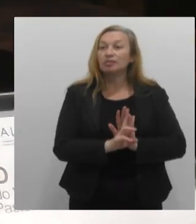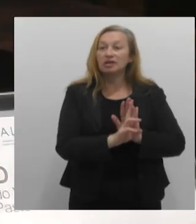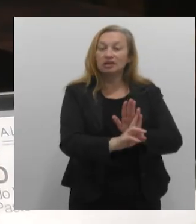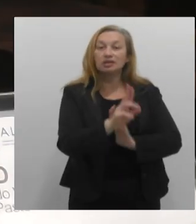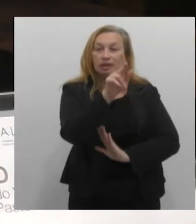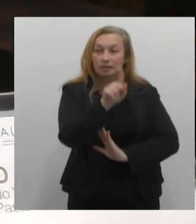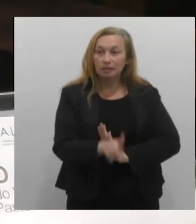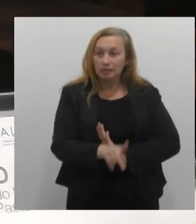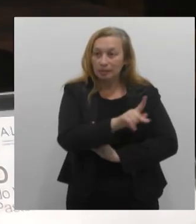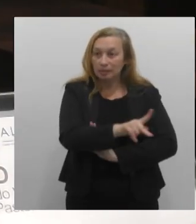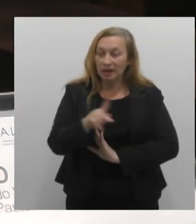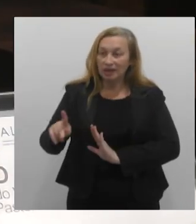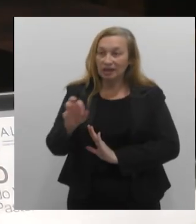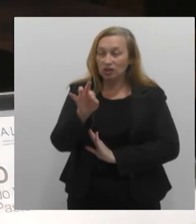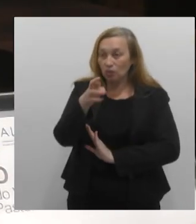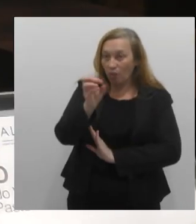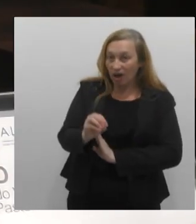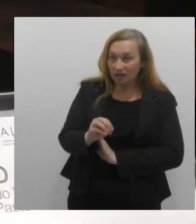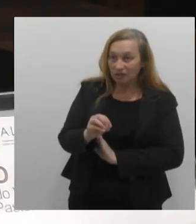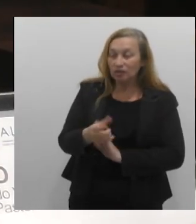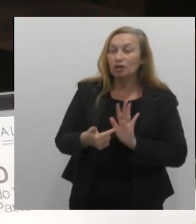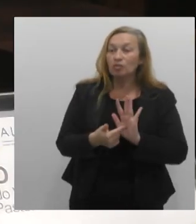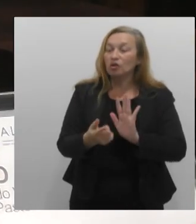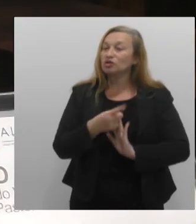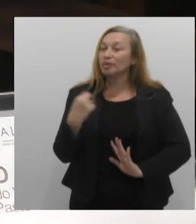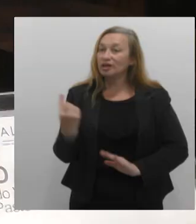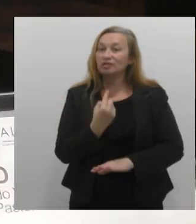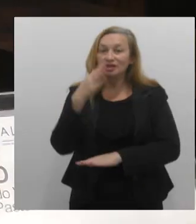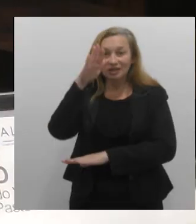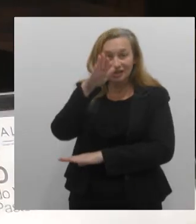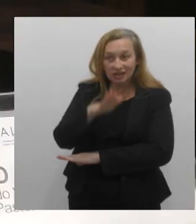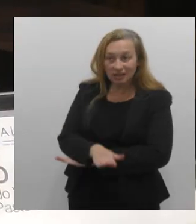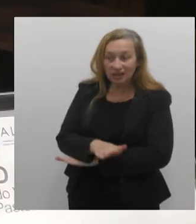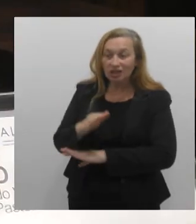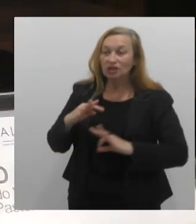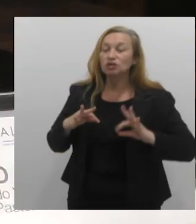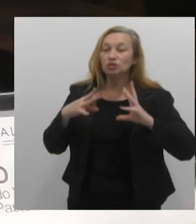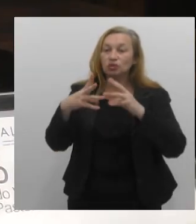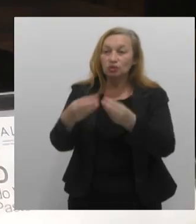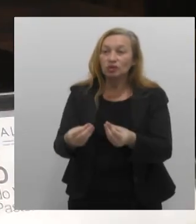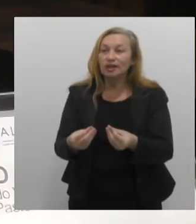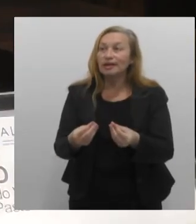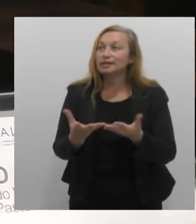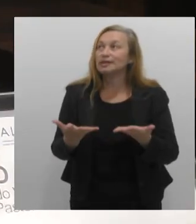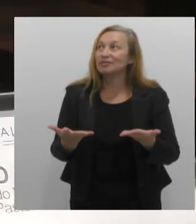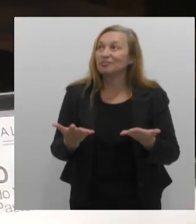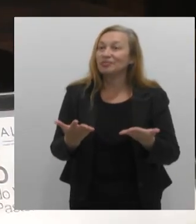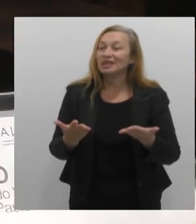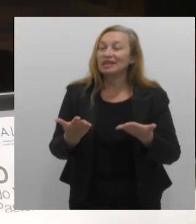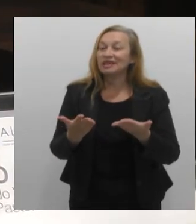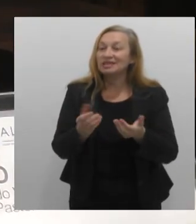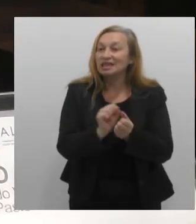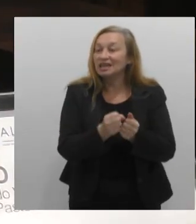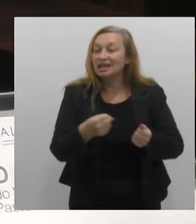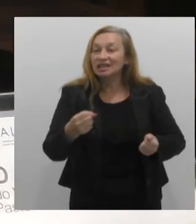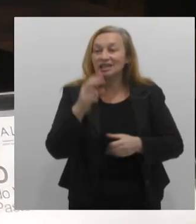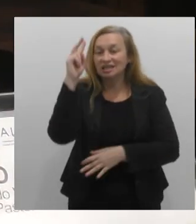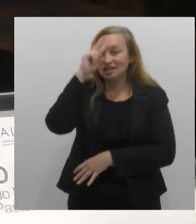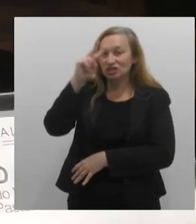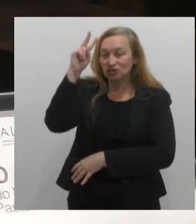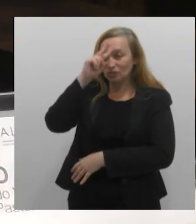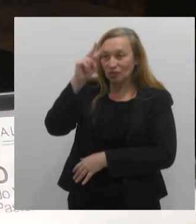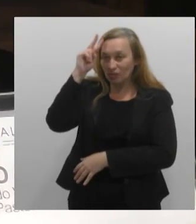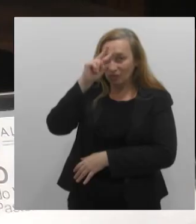Douglas, que brilhantemente traz para nós nesta tarde toda esta grandeza histórica